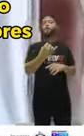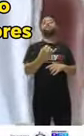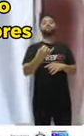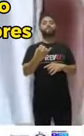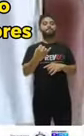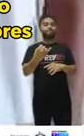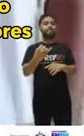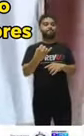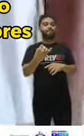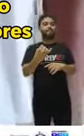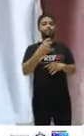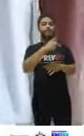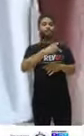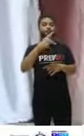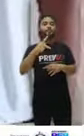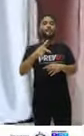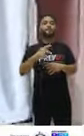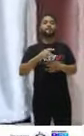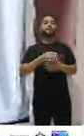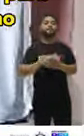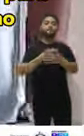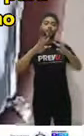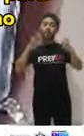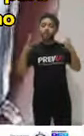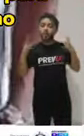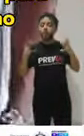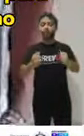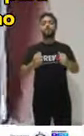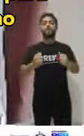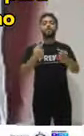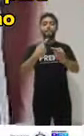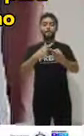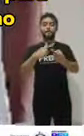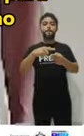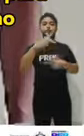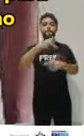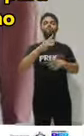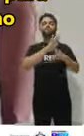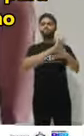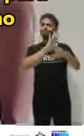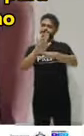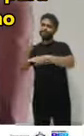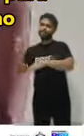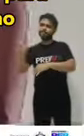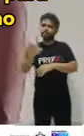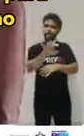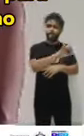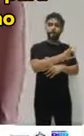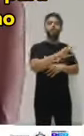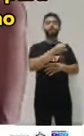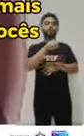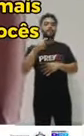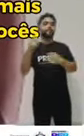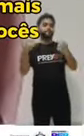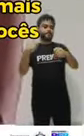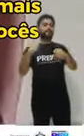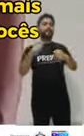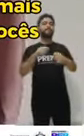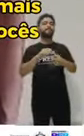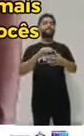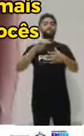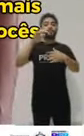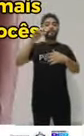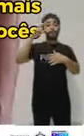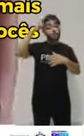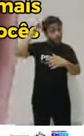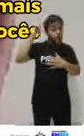máximo esses professores, todos eles. Que eles irão lhe auxiliar para que vocês cheguem ao êxito. É isso aí.